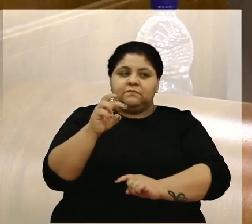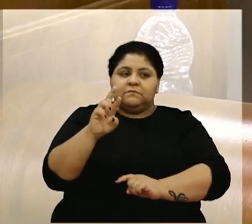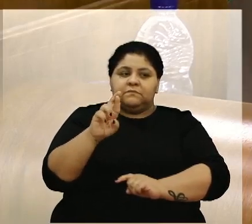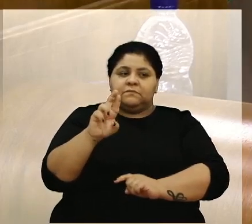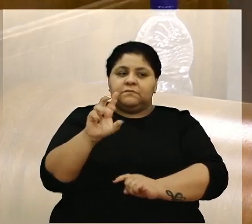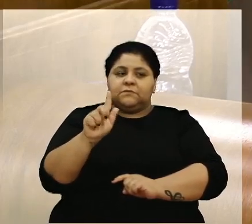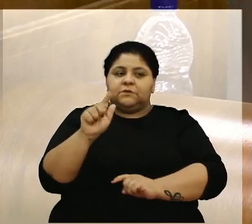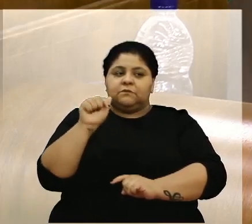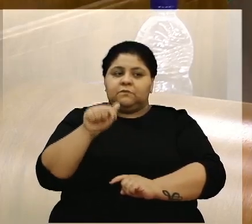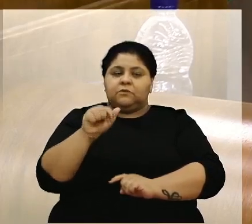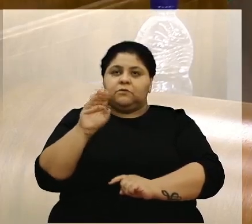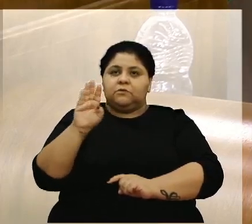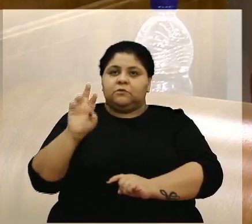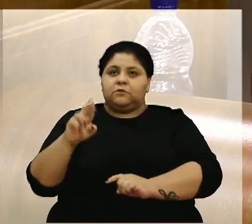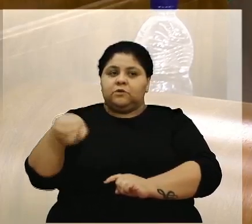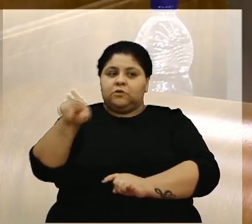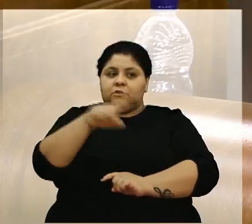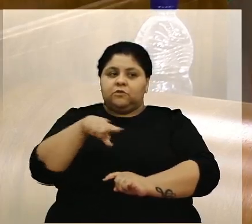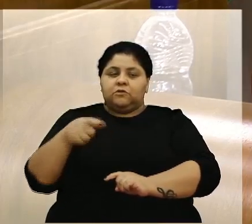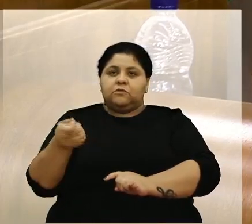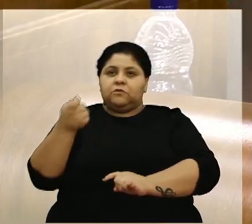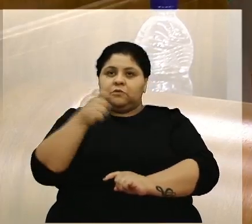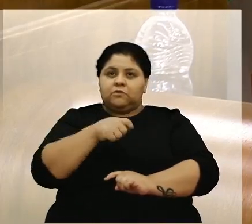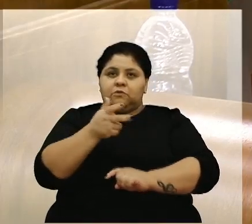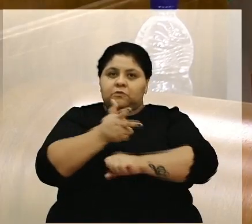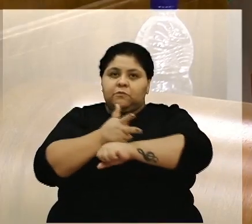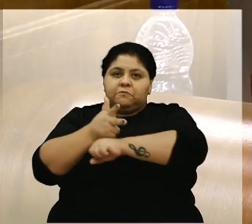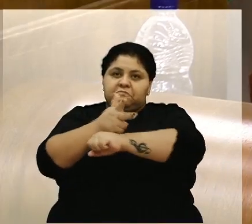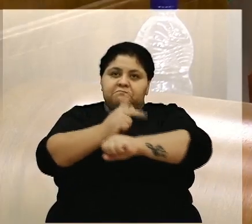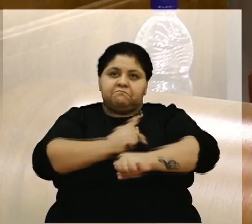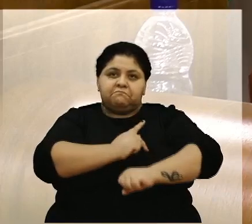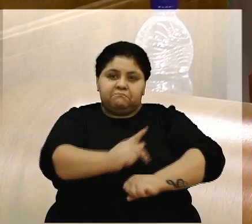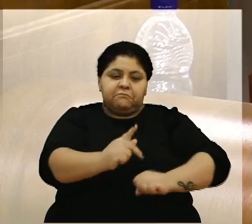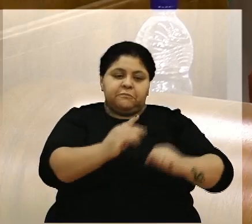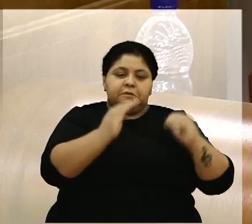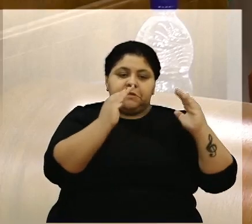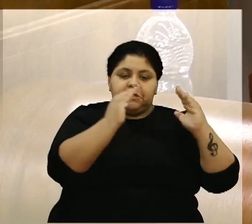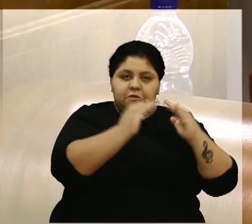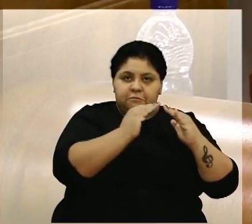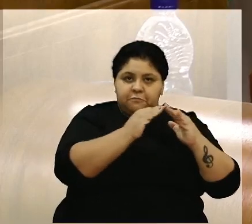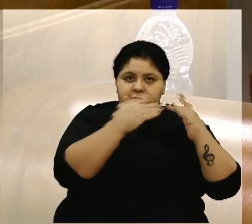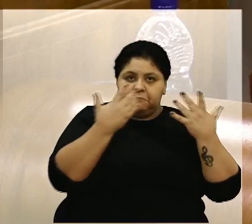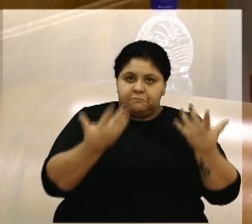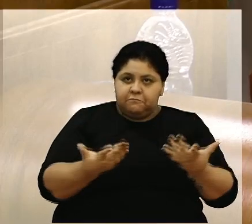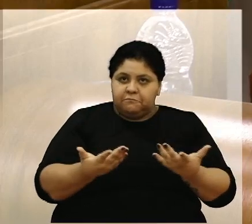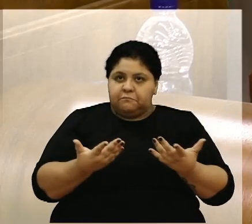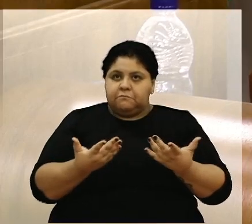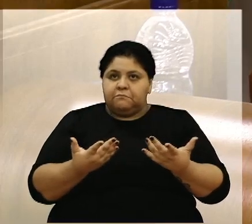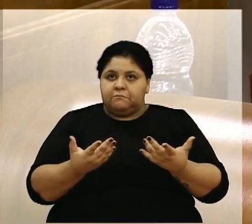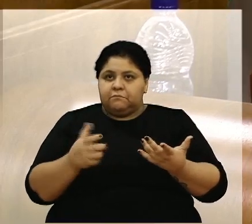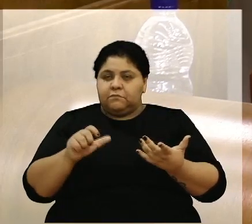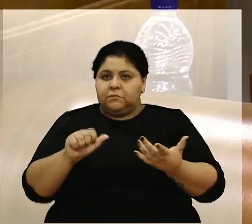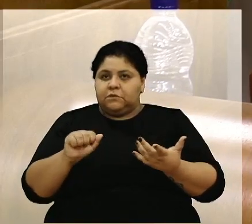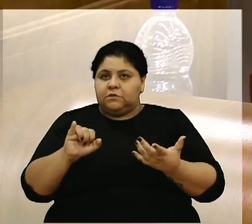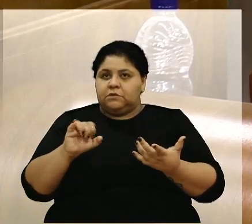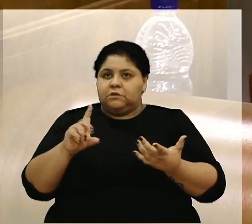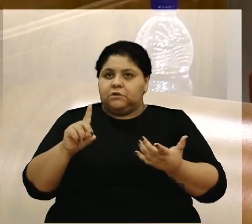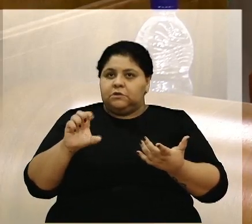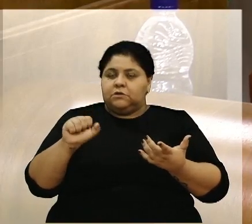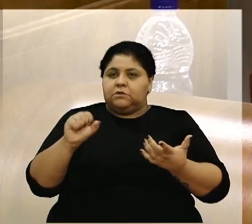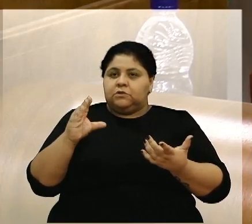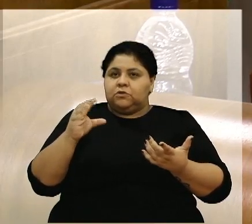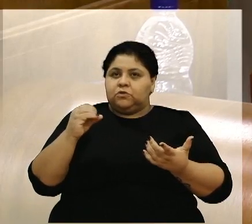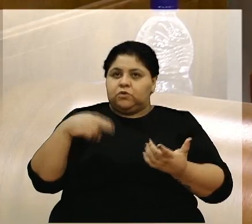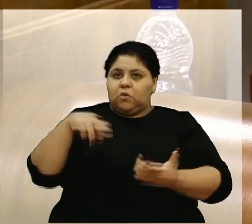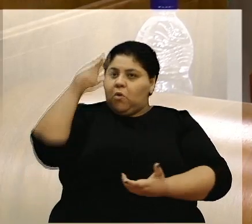Sul.org.br. E nós vamos precisar de um vídeo da presidente da casa, Sinduscom, prefeito,